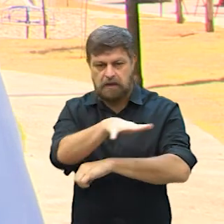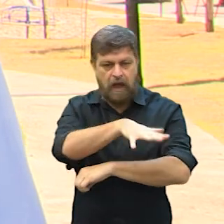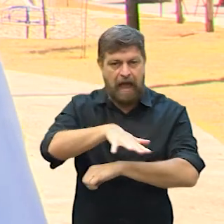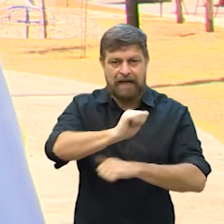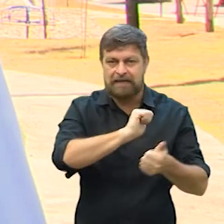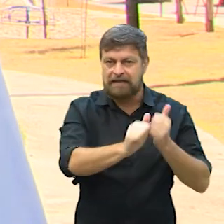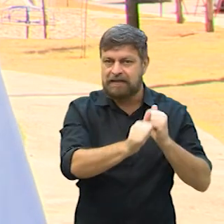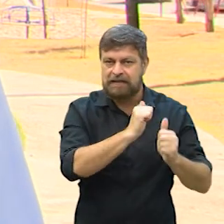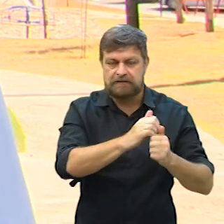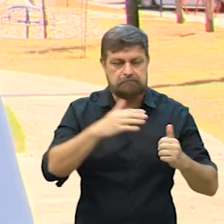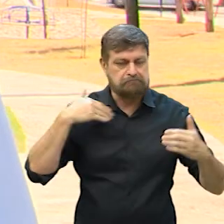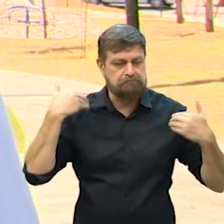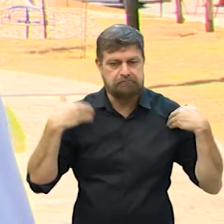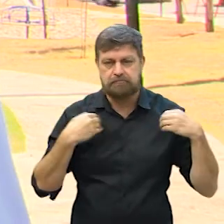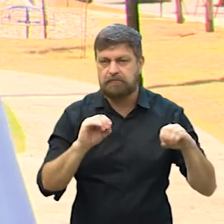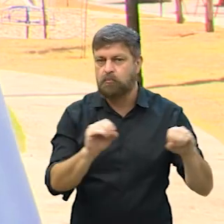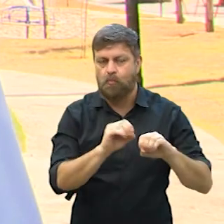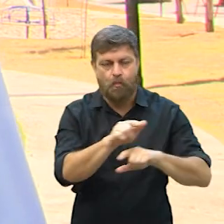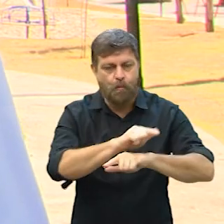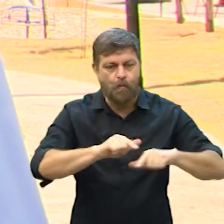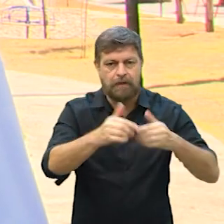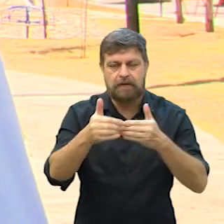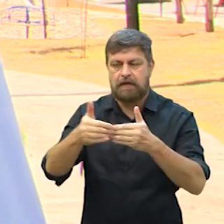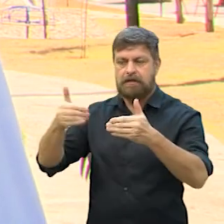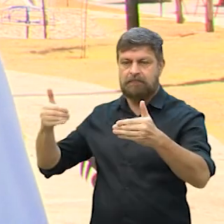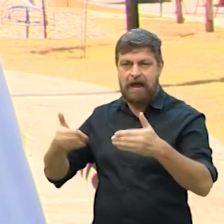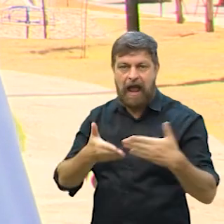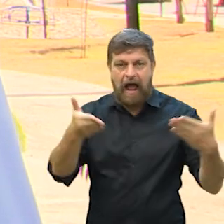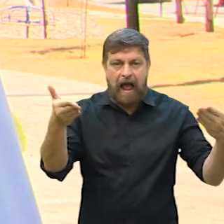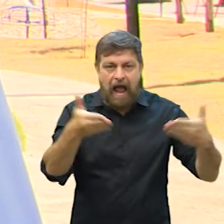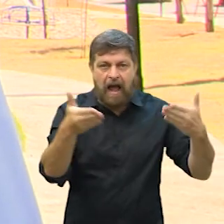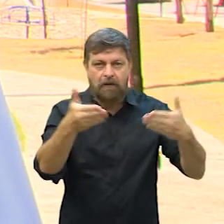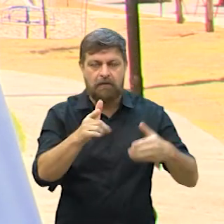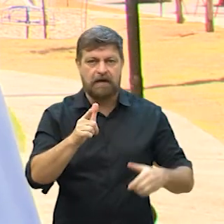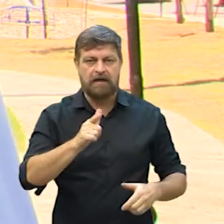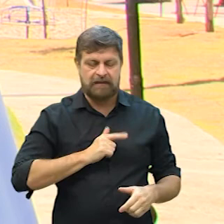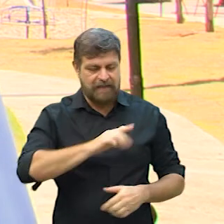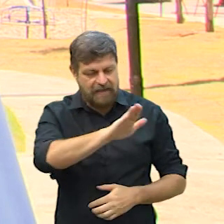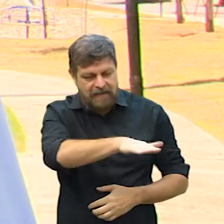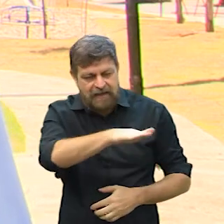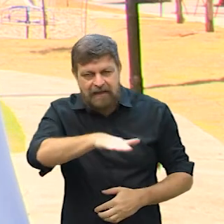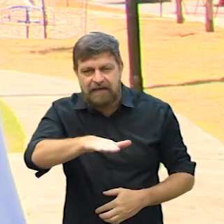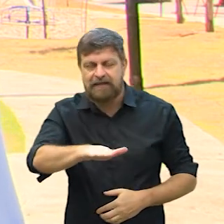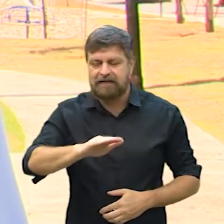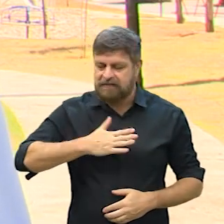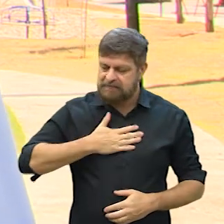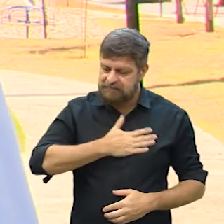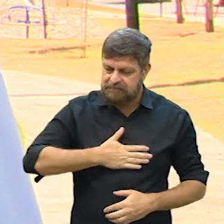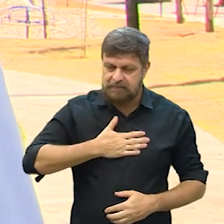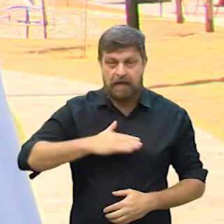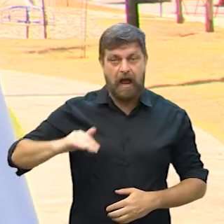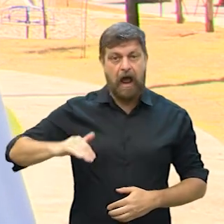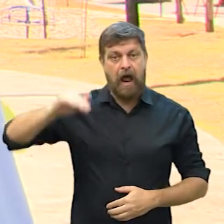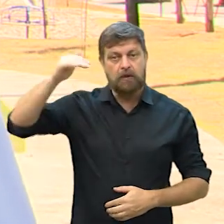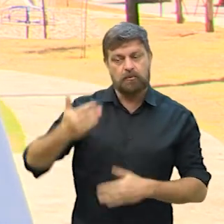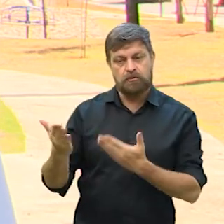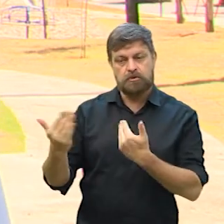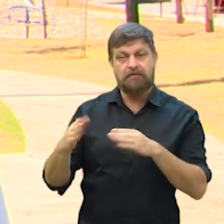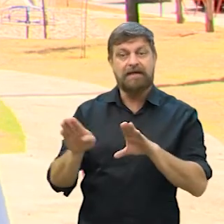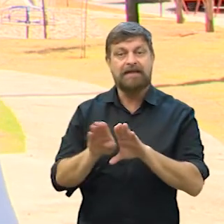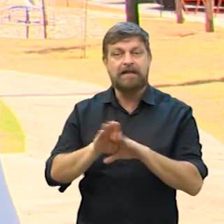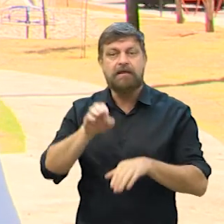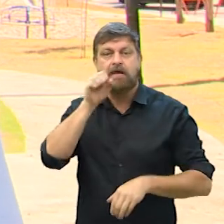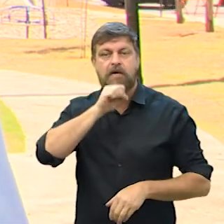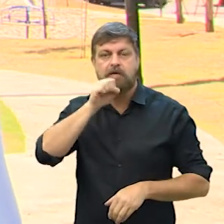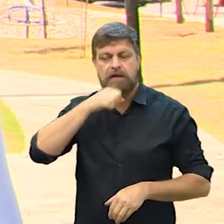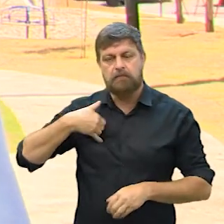lazer e esporte então é uma área que vem trazer opção de lazer para as crianças adultos jovens e